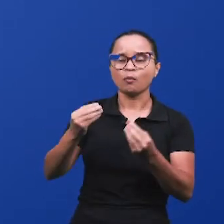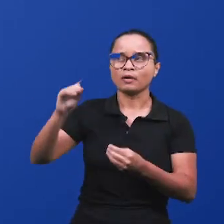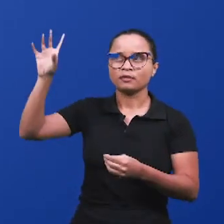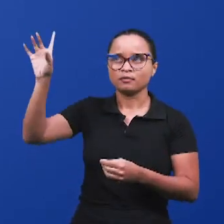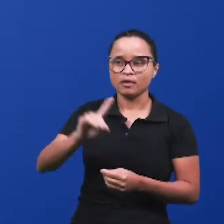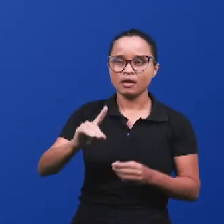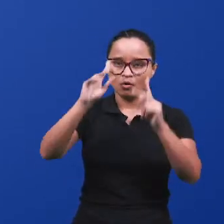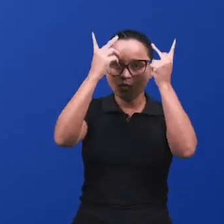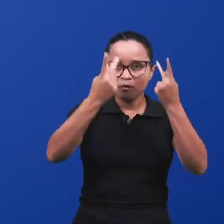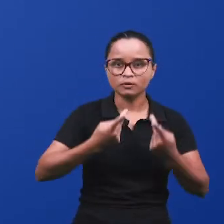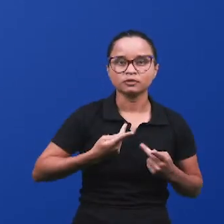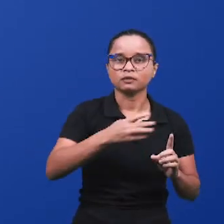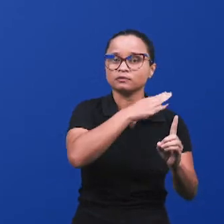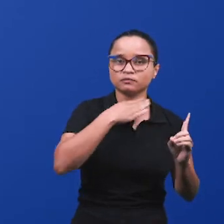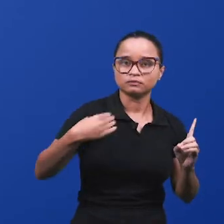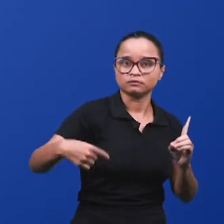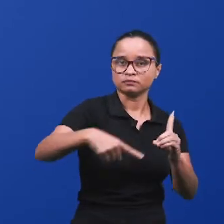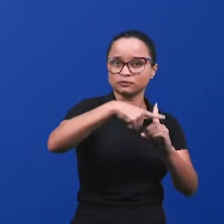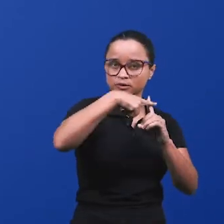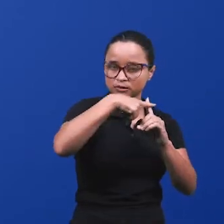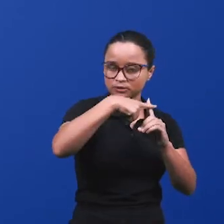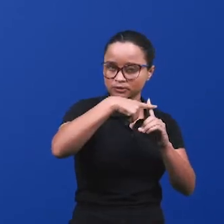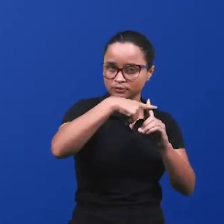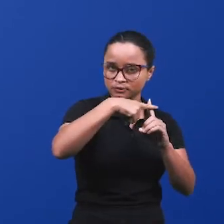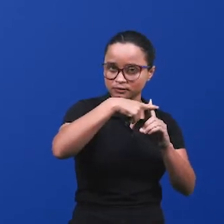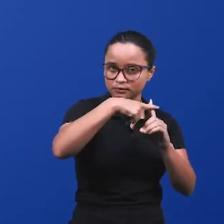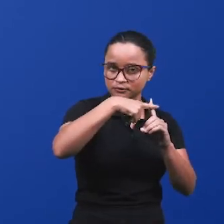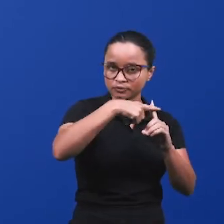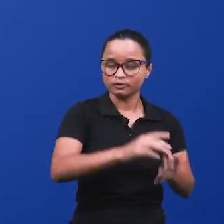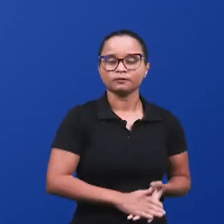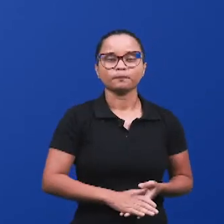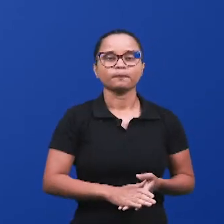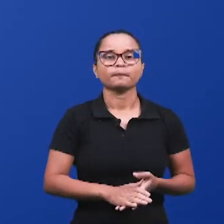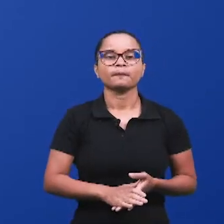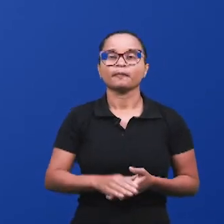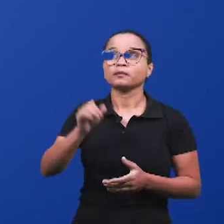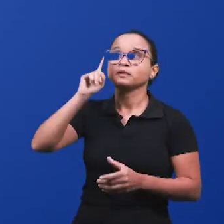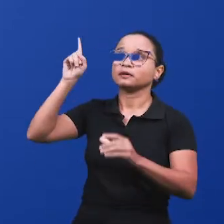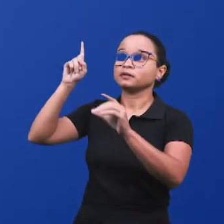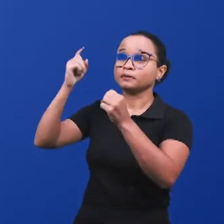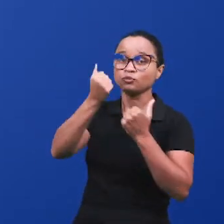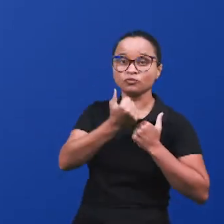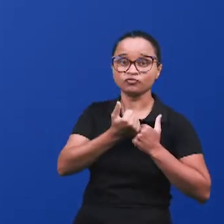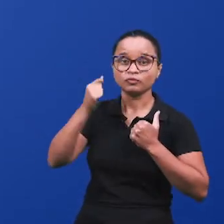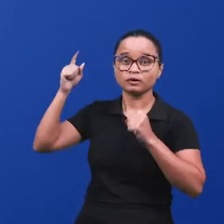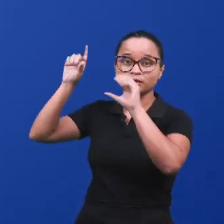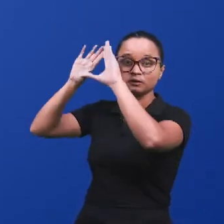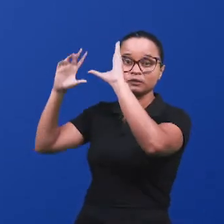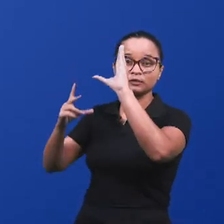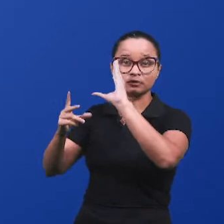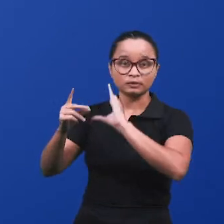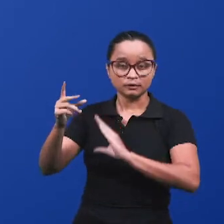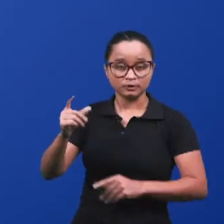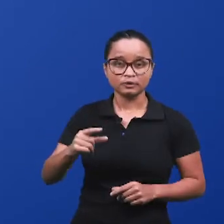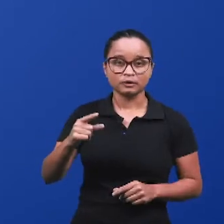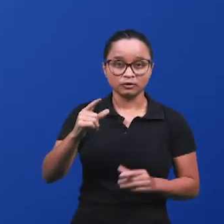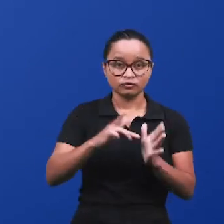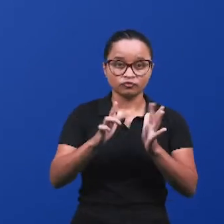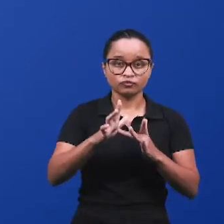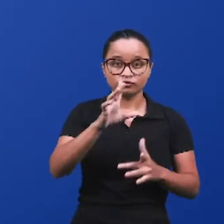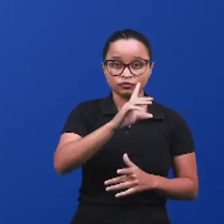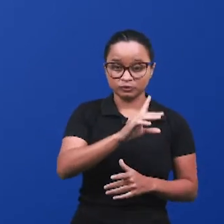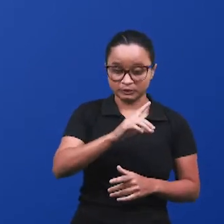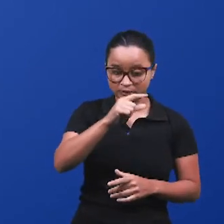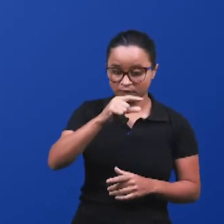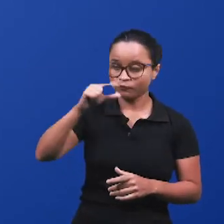na cruz por nós, para nos dar salvação, que é um lugarzinho bem lá no céu. E o Senhor Jesus, quando ele subiu, ele